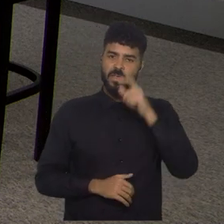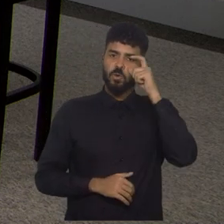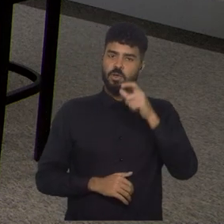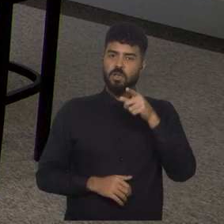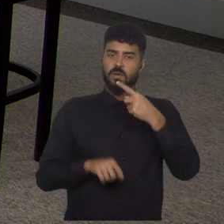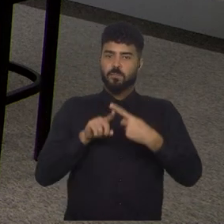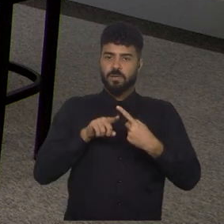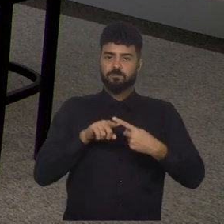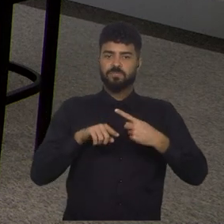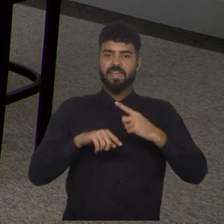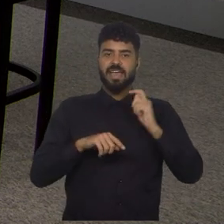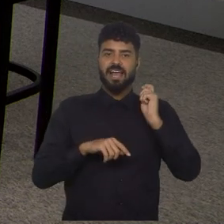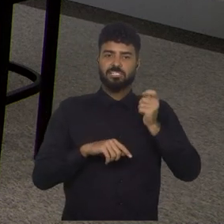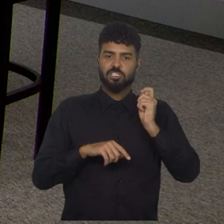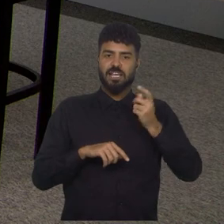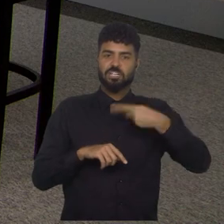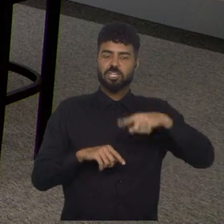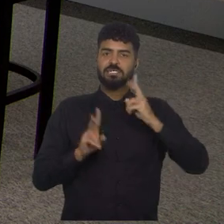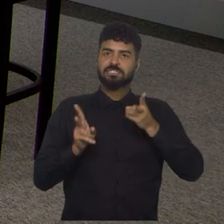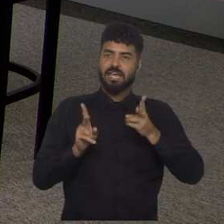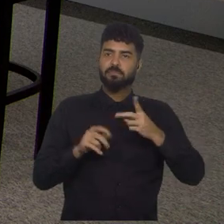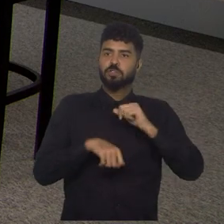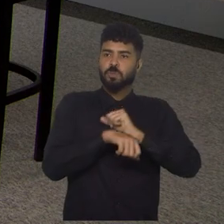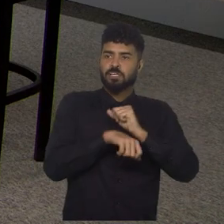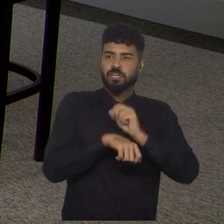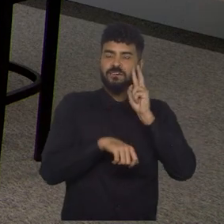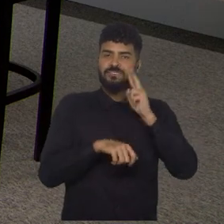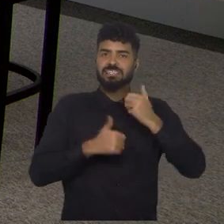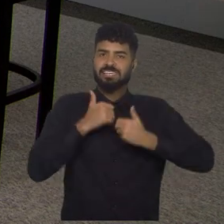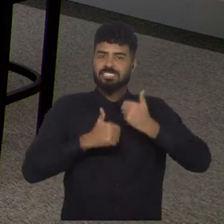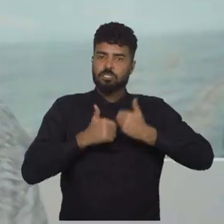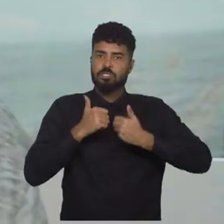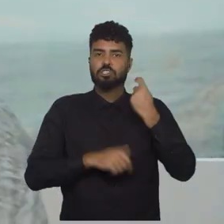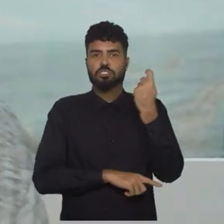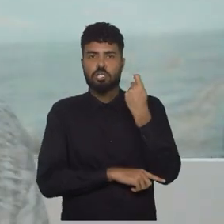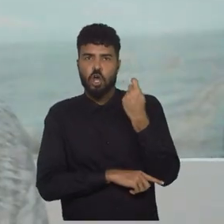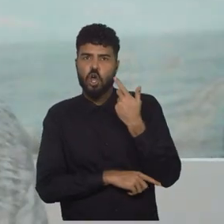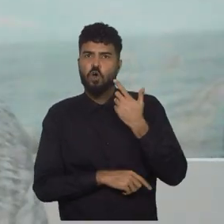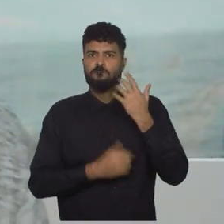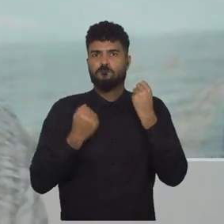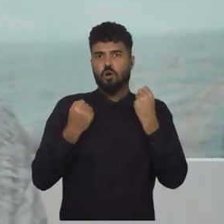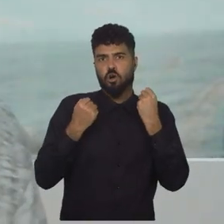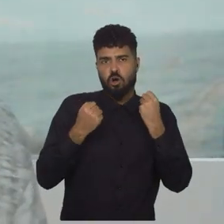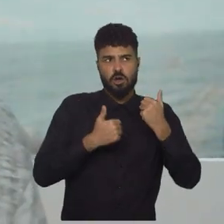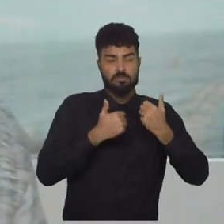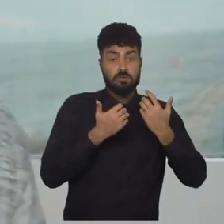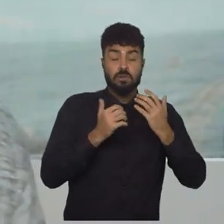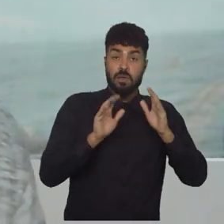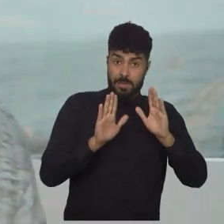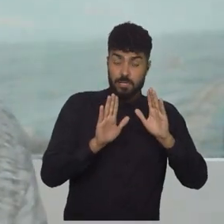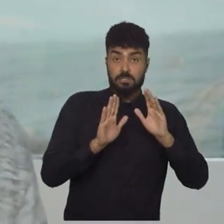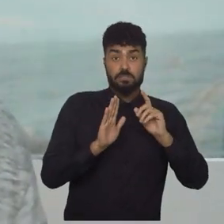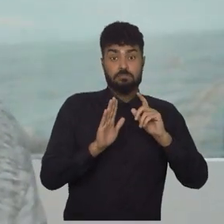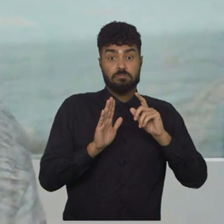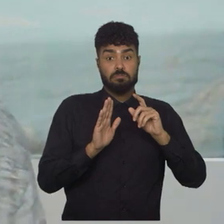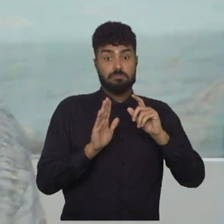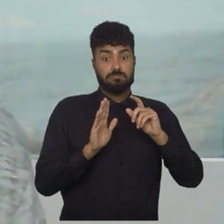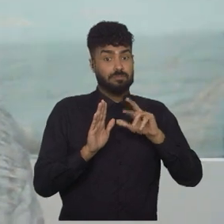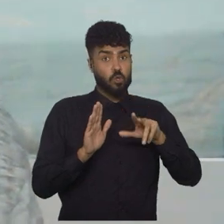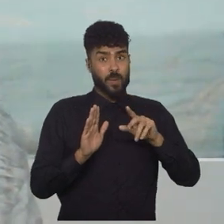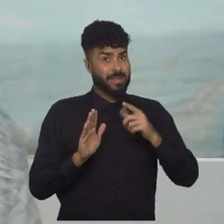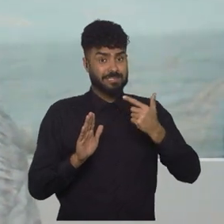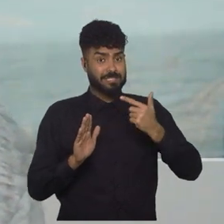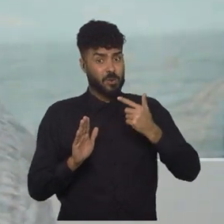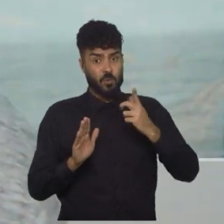Argentina, que a gente sempre tem uma expectativa, né, de ver uma seleção forte no futebol e tudo mais, para mim ela não é nem a segunda força